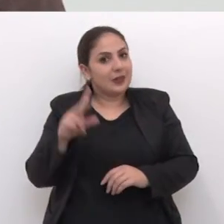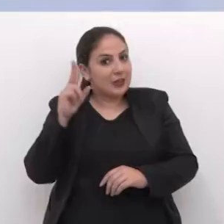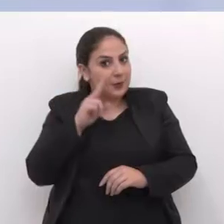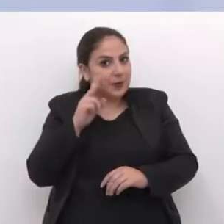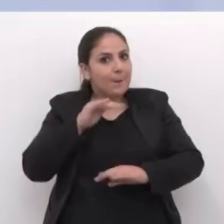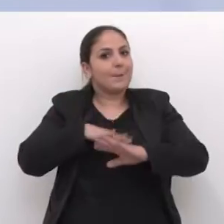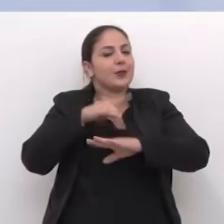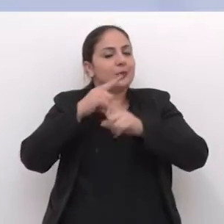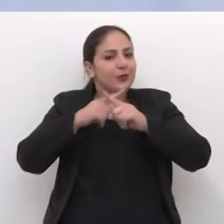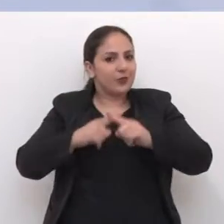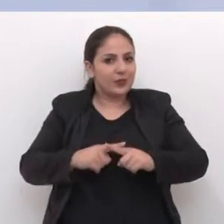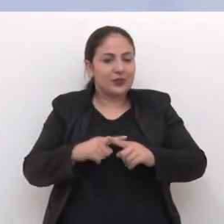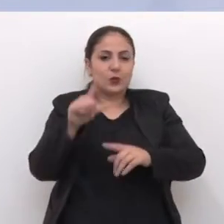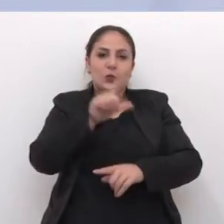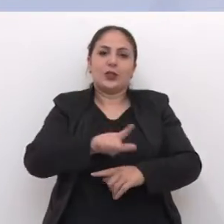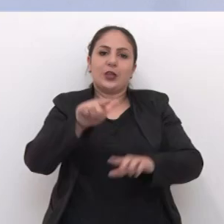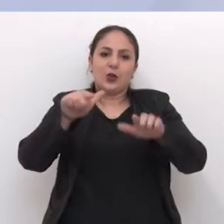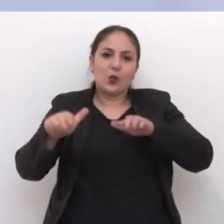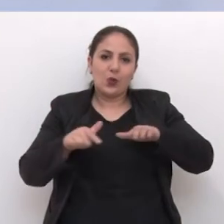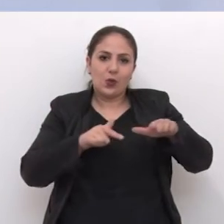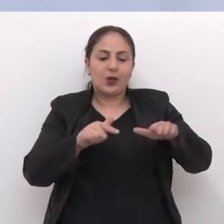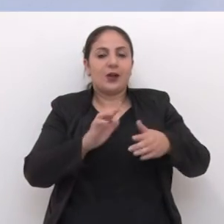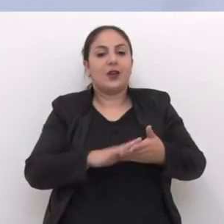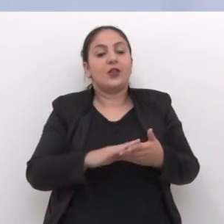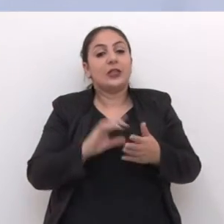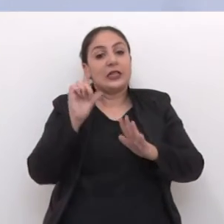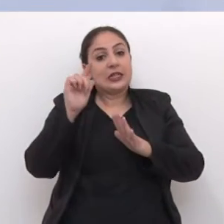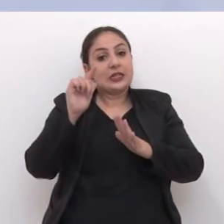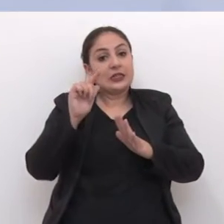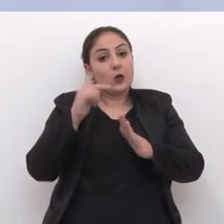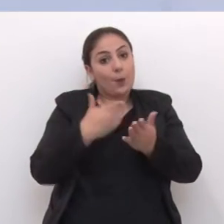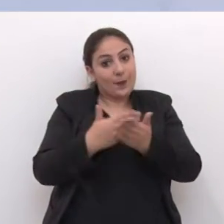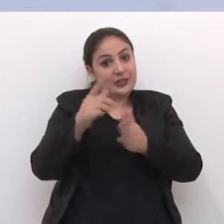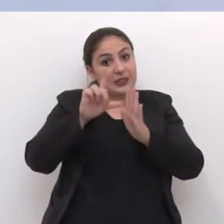Passo Fundo. Ressaltando mais uma vez, o Literatura